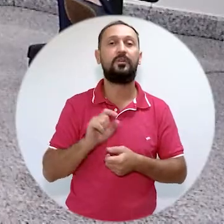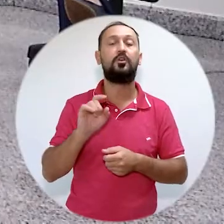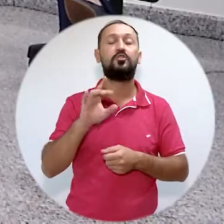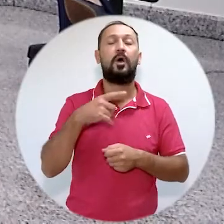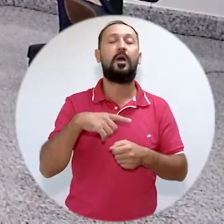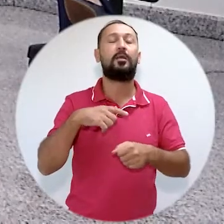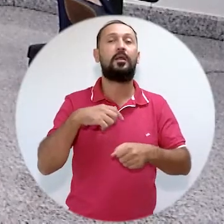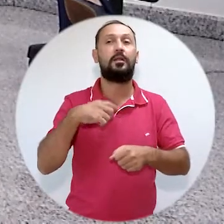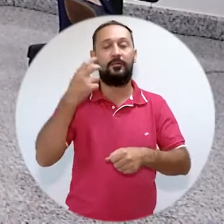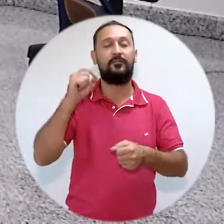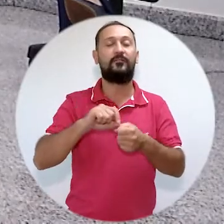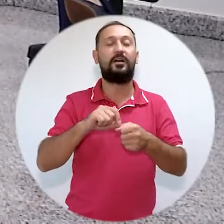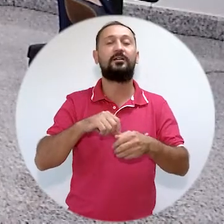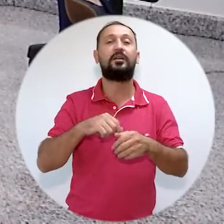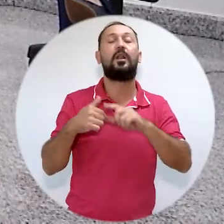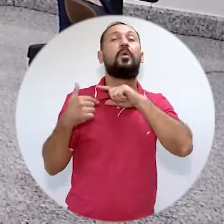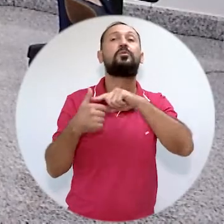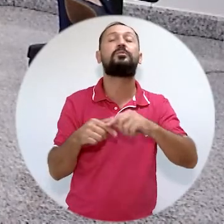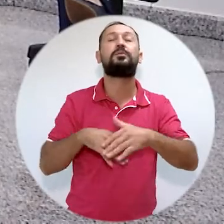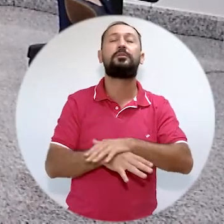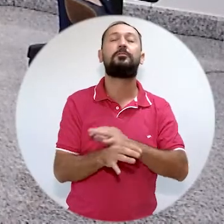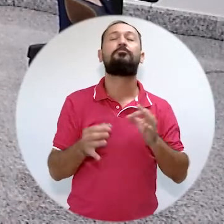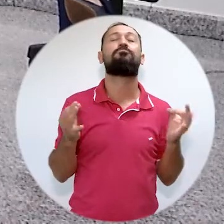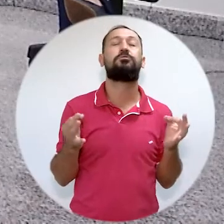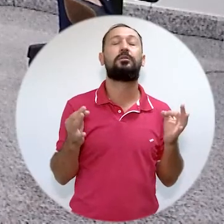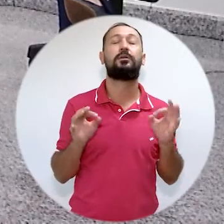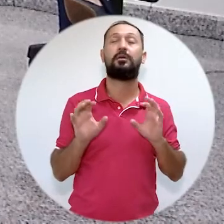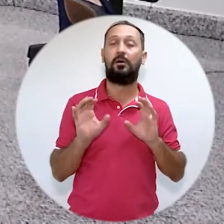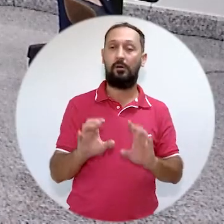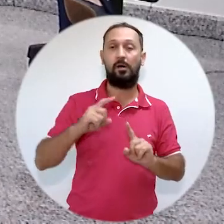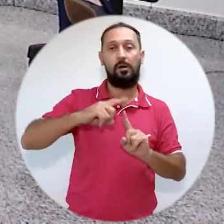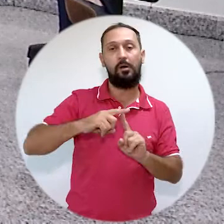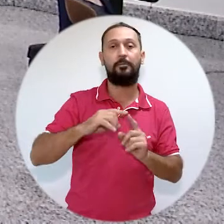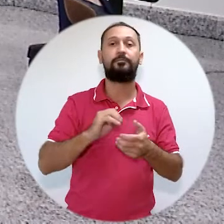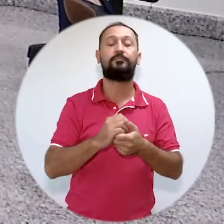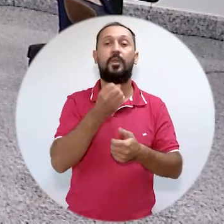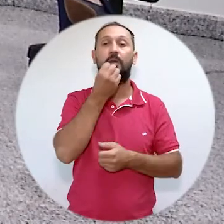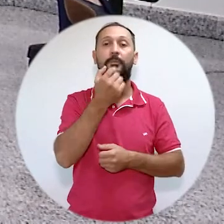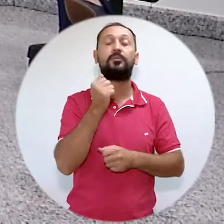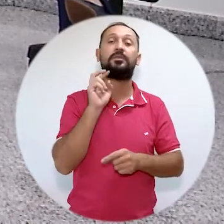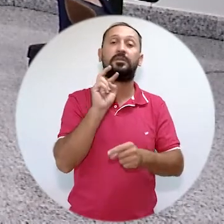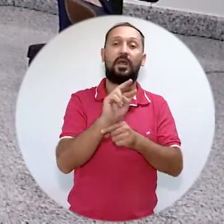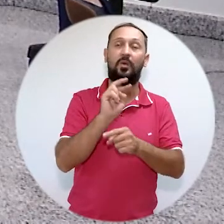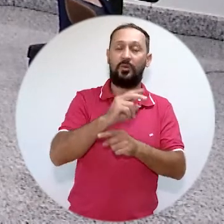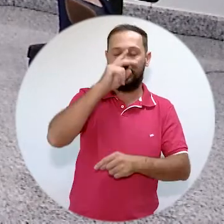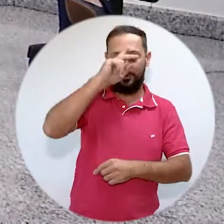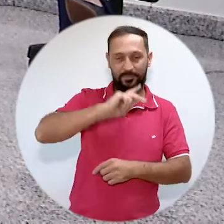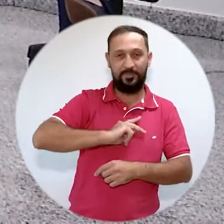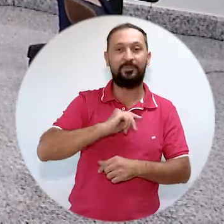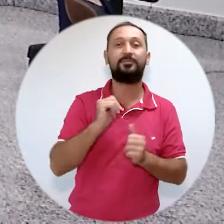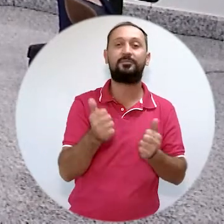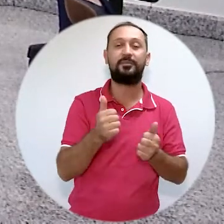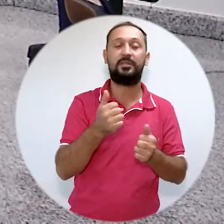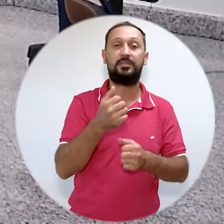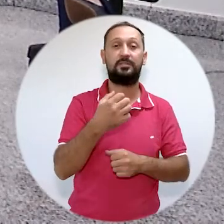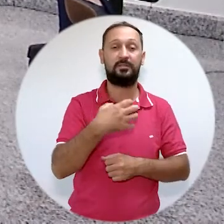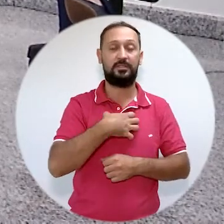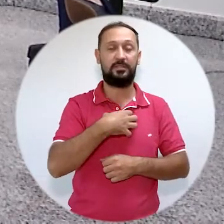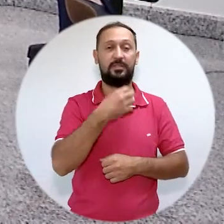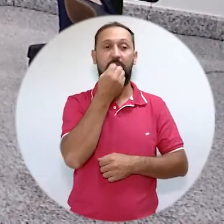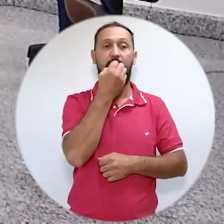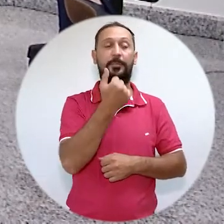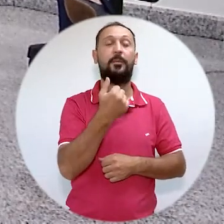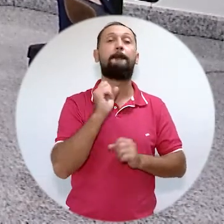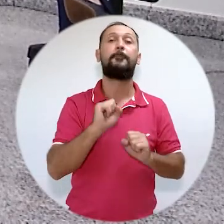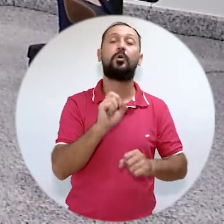geralmente. Não é só aquela meditação tradicional que faz você entrar em estado meditativo. E é bom que dessa forma você está cuidando de você. E se você